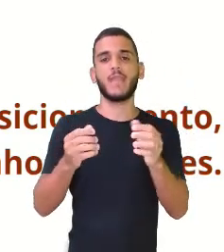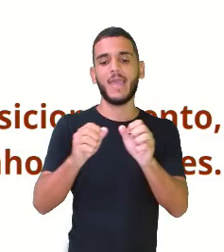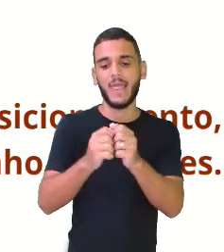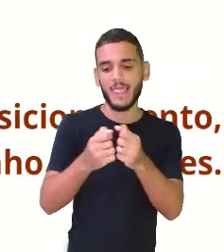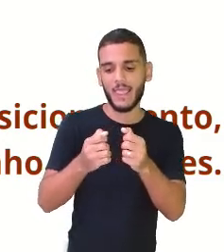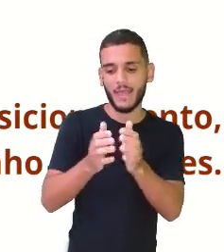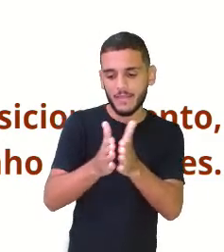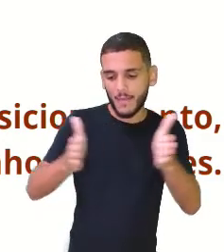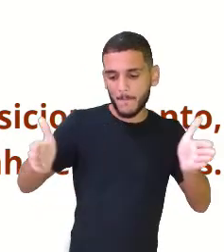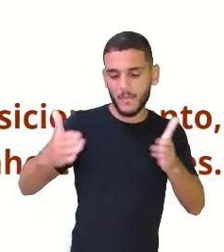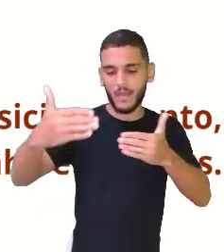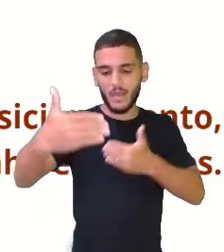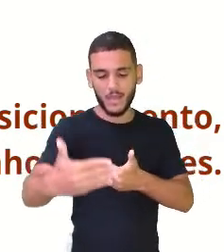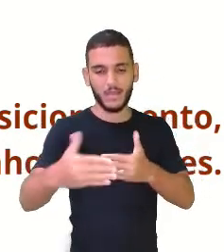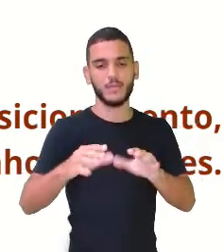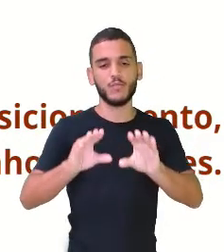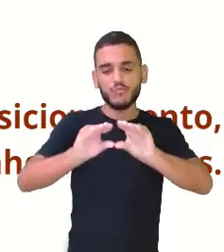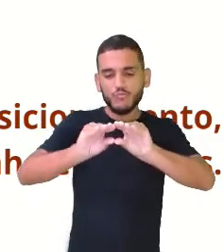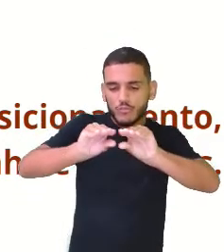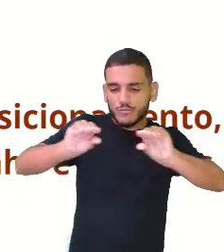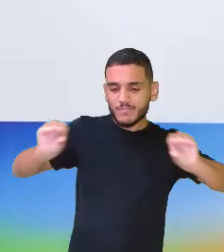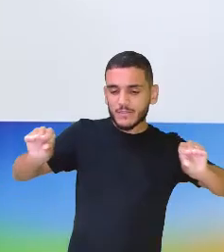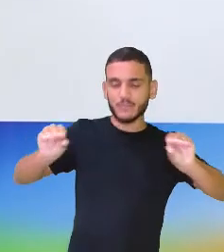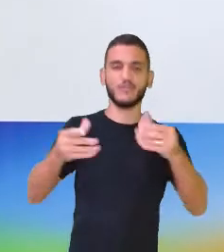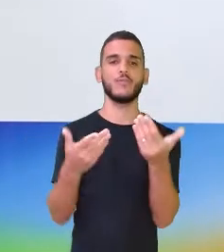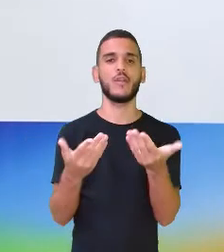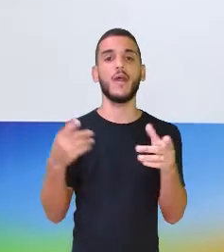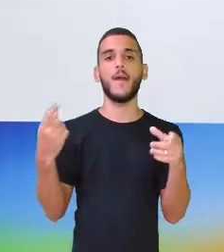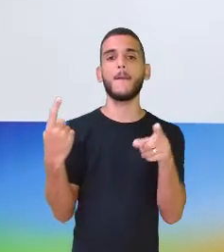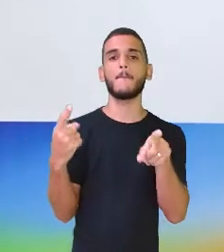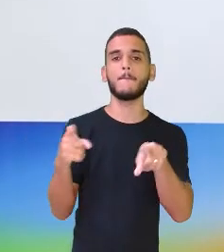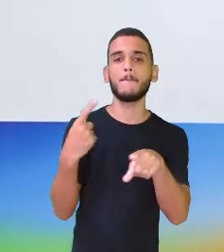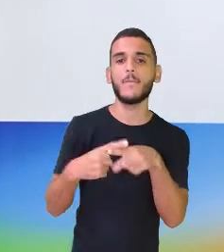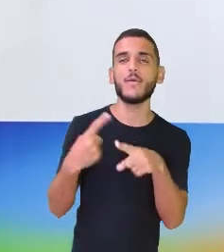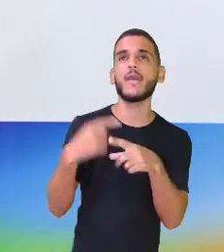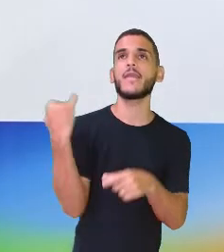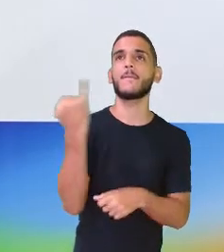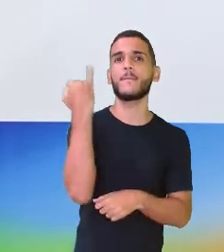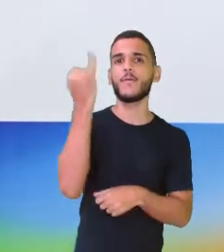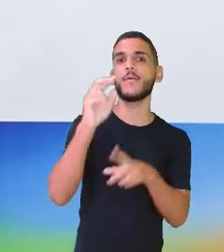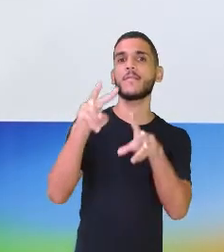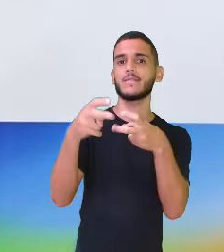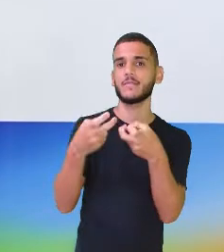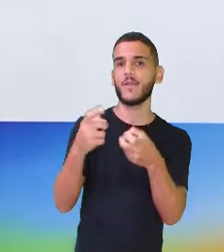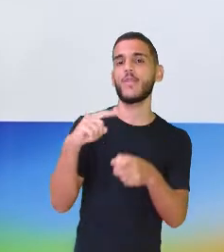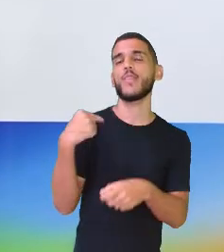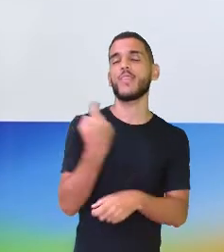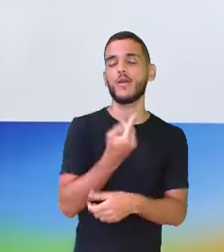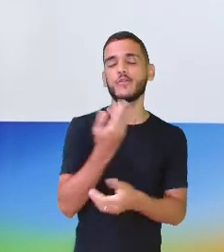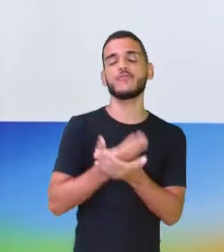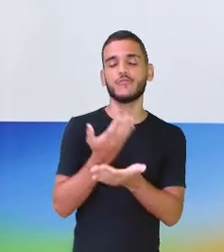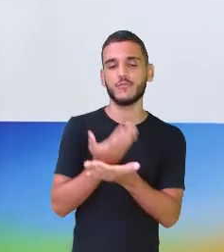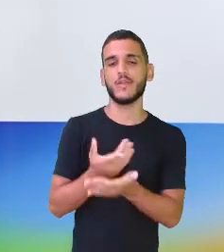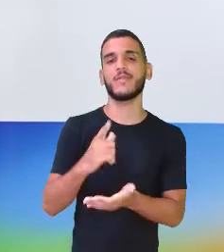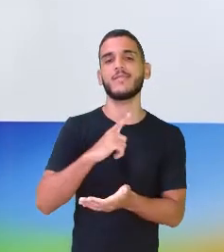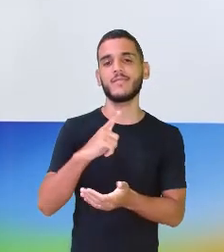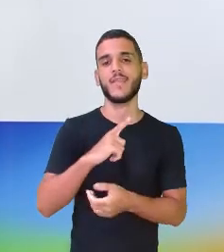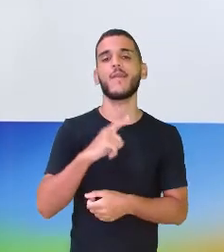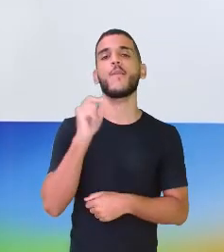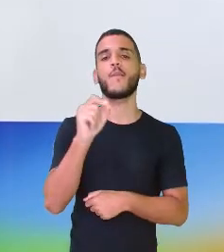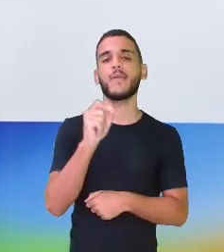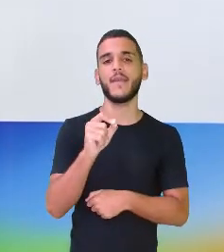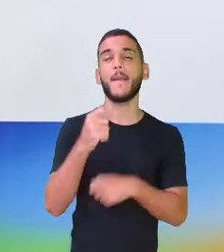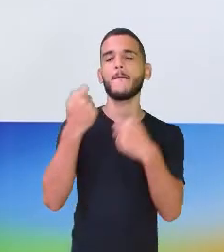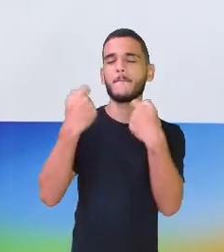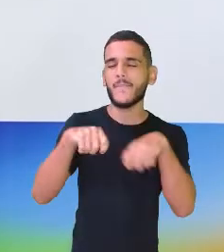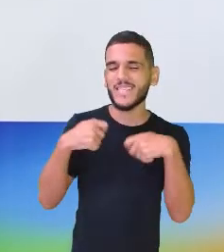São importantes de serem percebidos? Sim, porque a gente viu lá atrás também que eles têm uma carência importante em